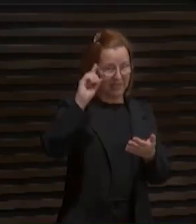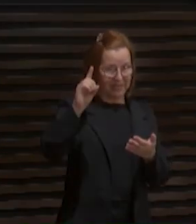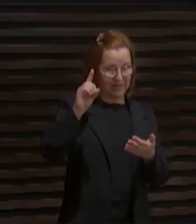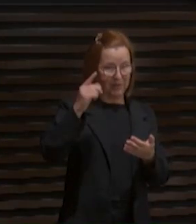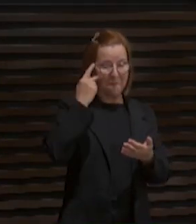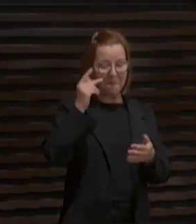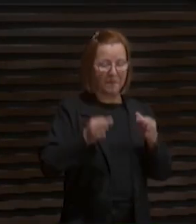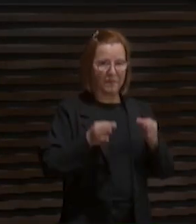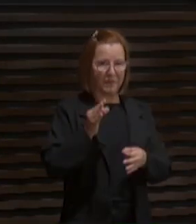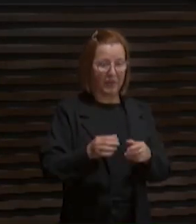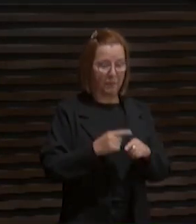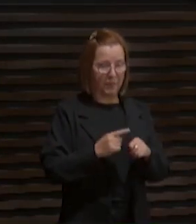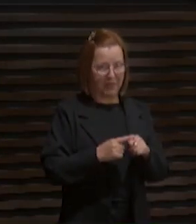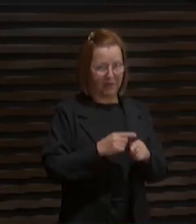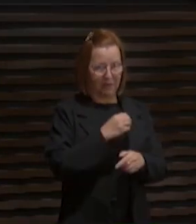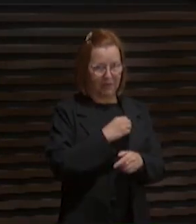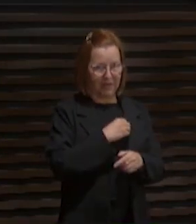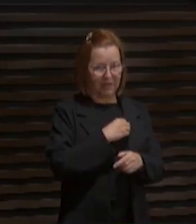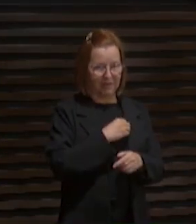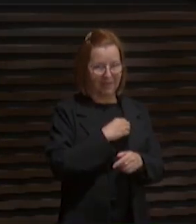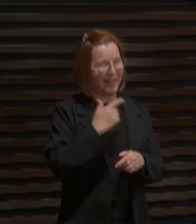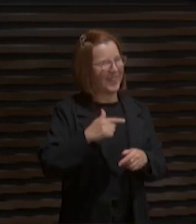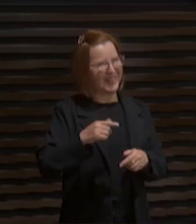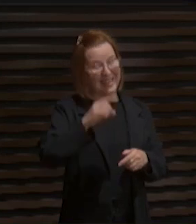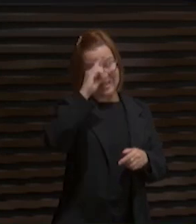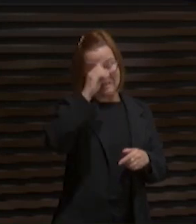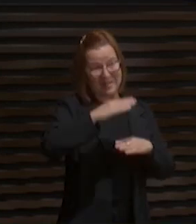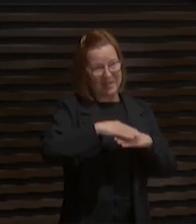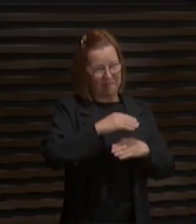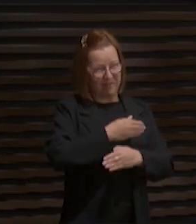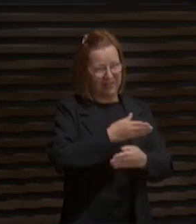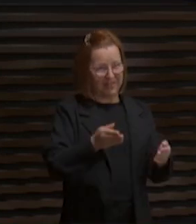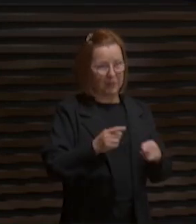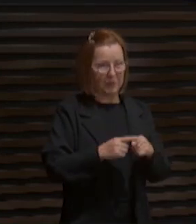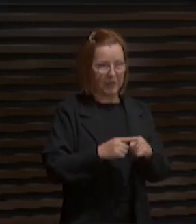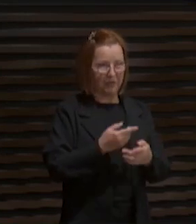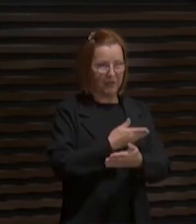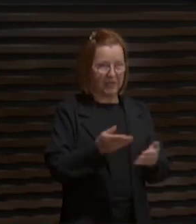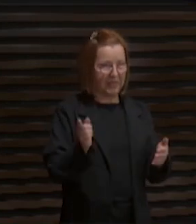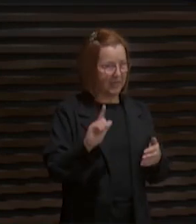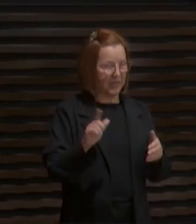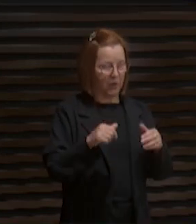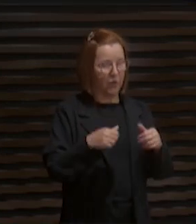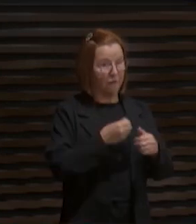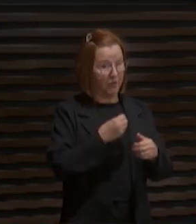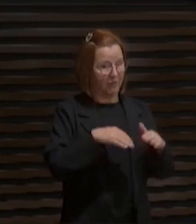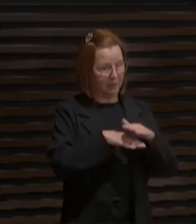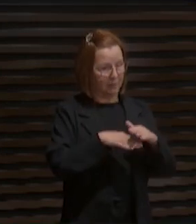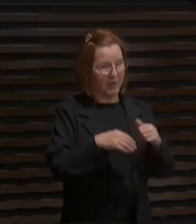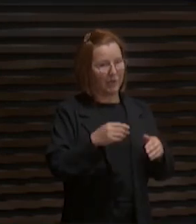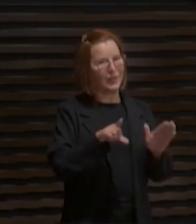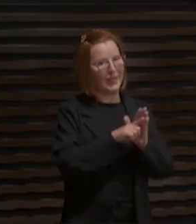justiça. Porque o pecado não terá domínio sobre vocês, pois vocês não estão debaixo da lei, e sim da